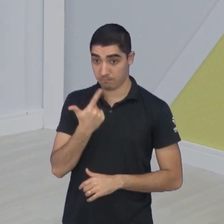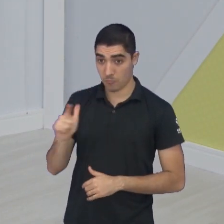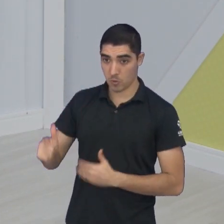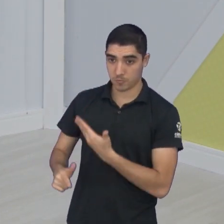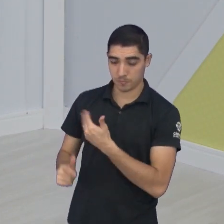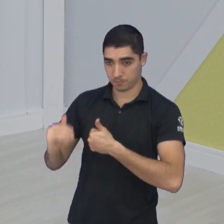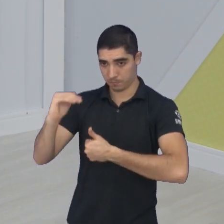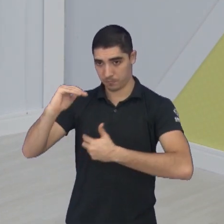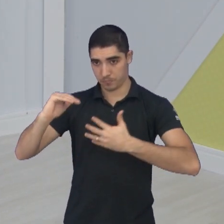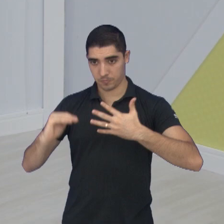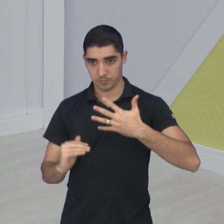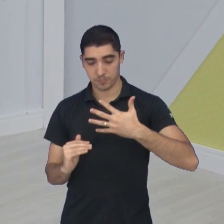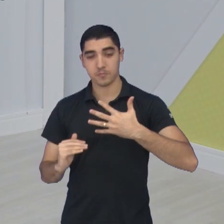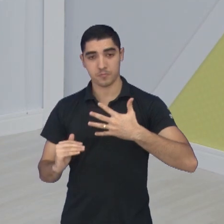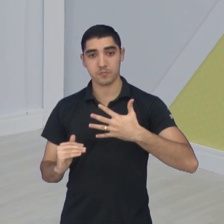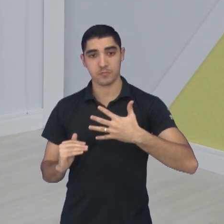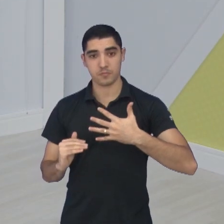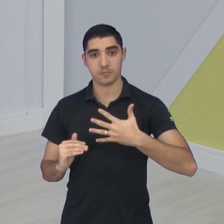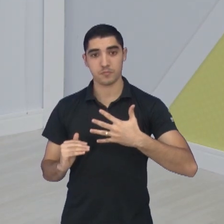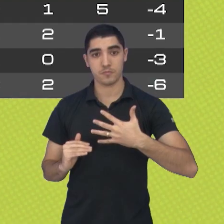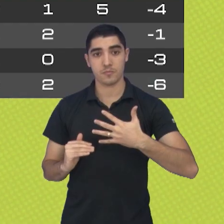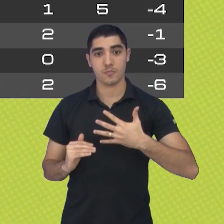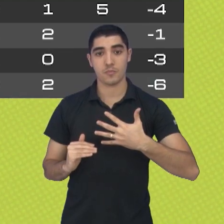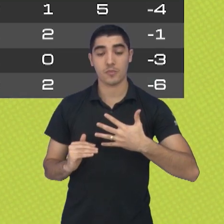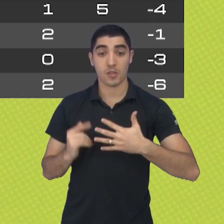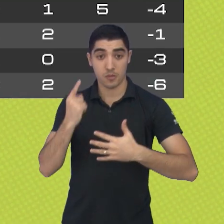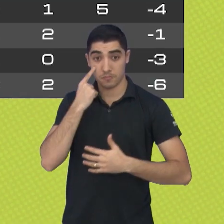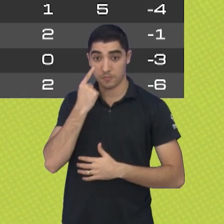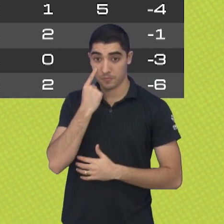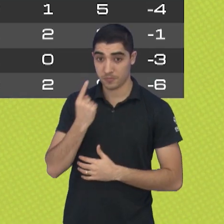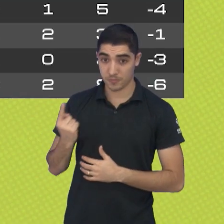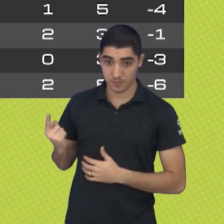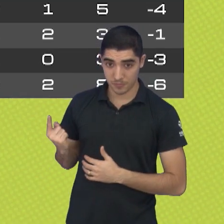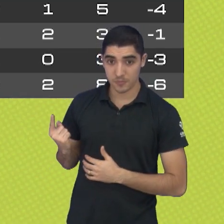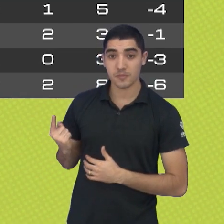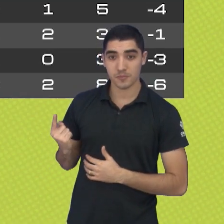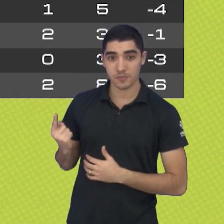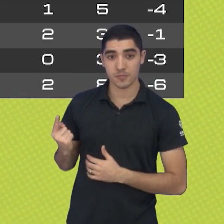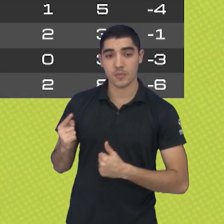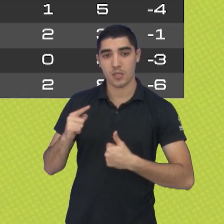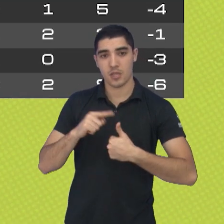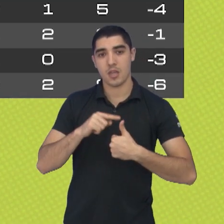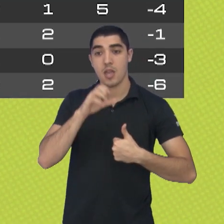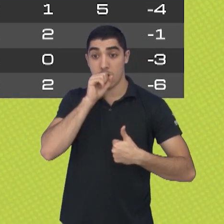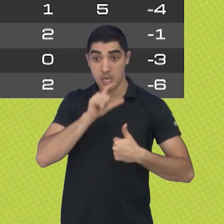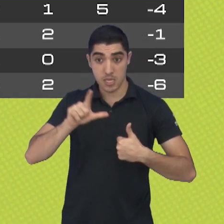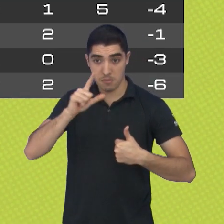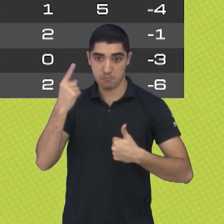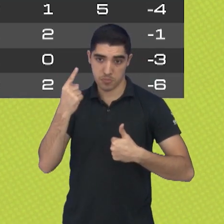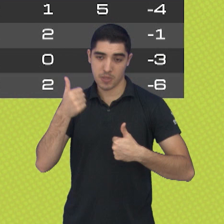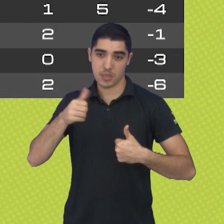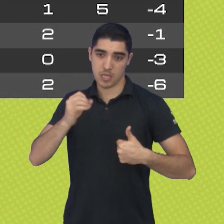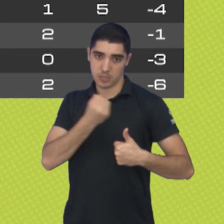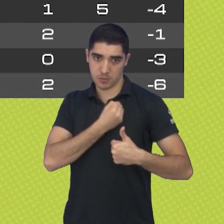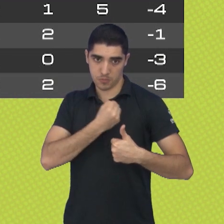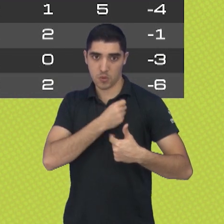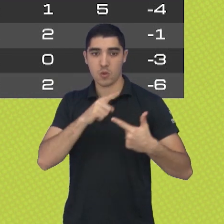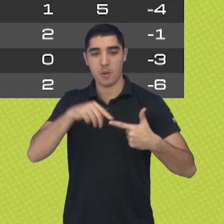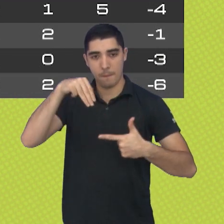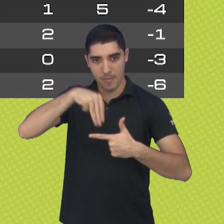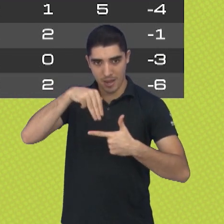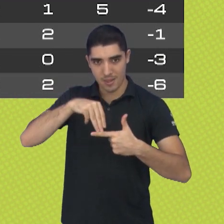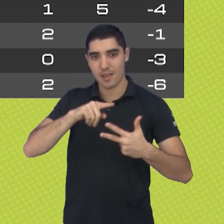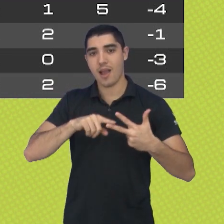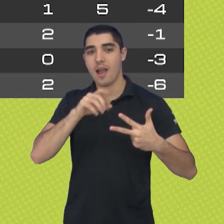seguinte forma: para o São José foi até bom que diminuiu a diferença ali entre o 4º colocado. Inter de Limeira segue líder, 10 pontos, em segundo o Maringá, terceiro